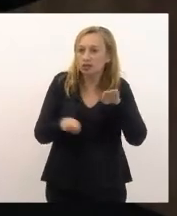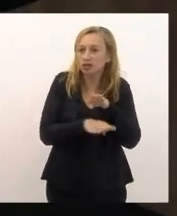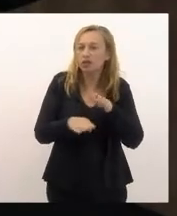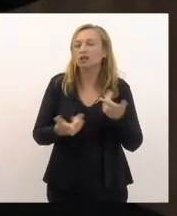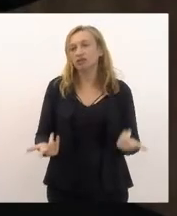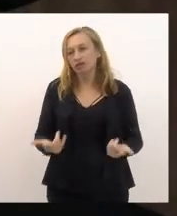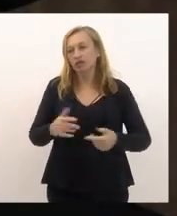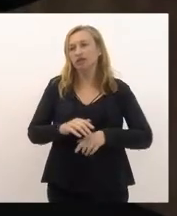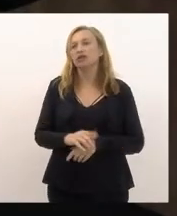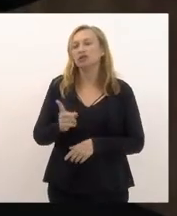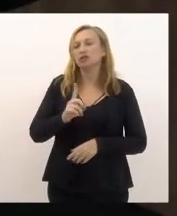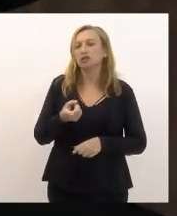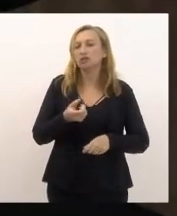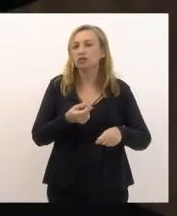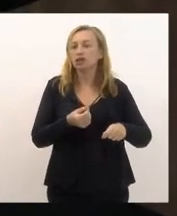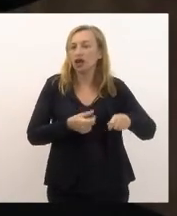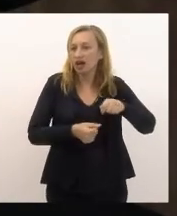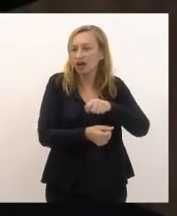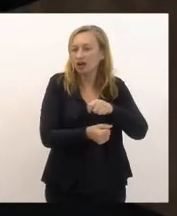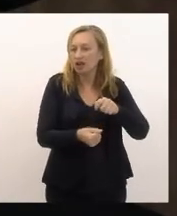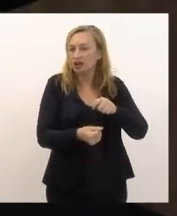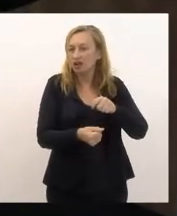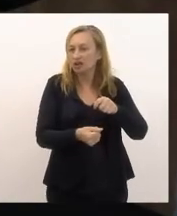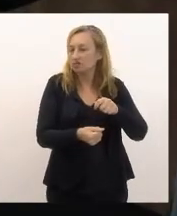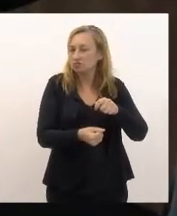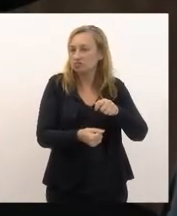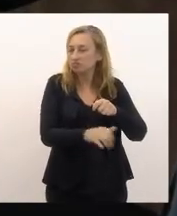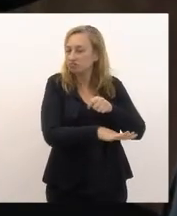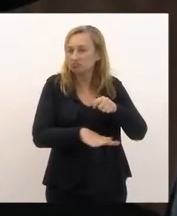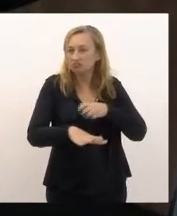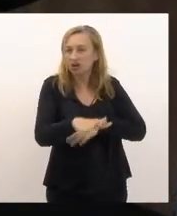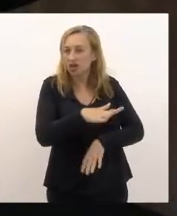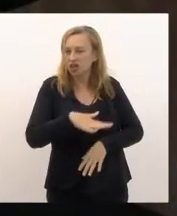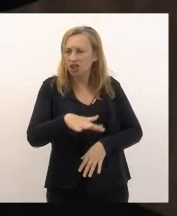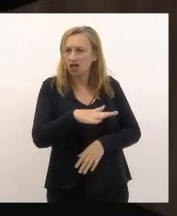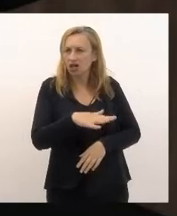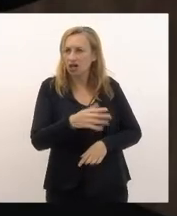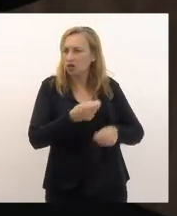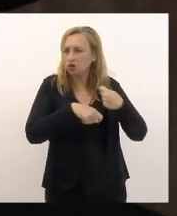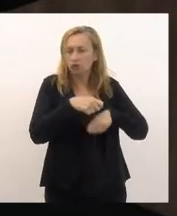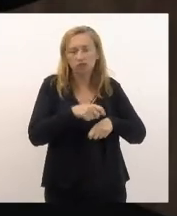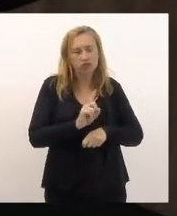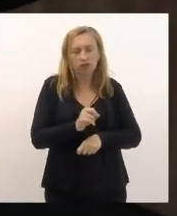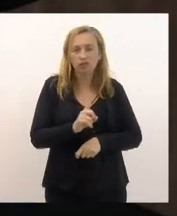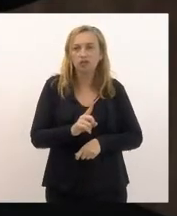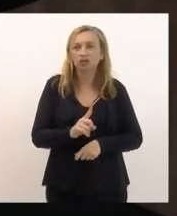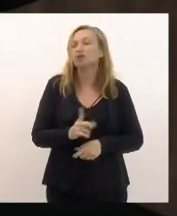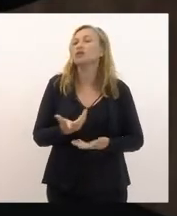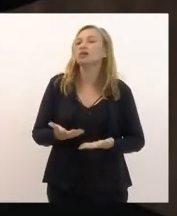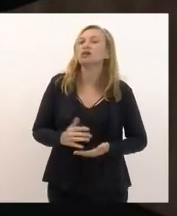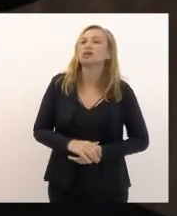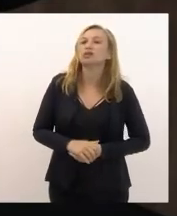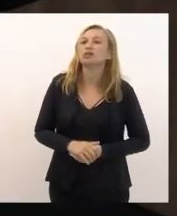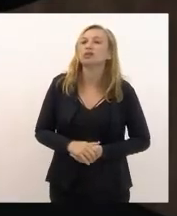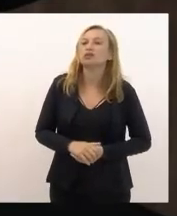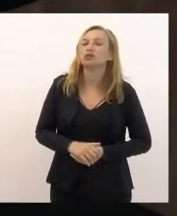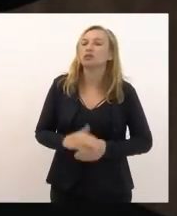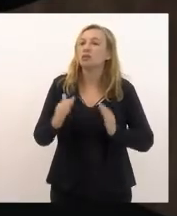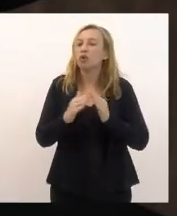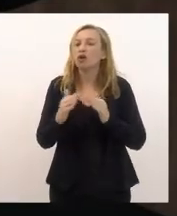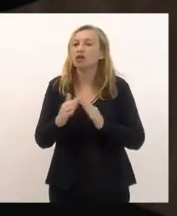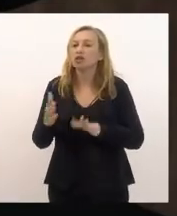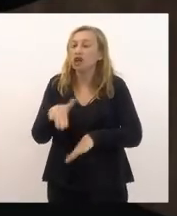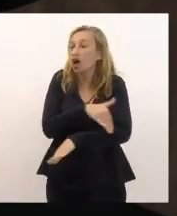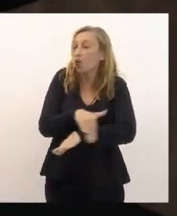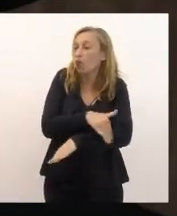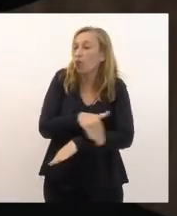investimento estratégico não é só na área econômica, não. Que não dá para garantir, para sustentar um projeto de desenvolvimento com gente esfaimada, com gente morando na rua,